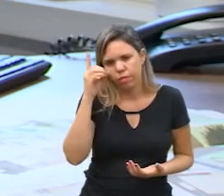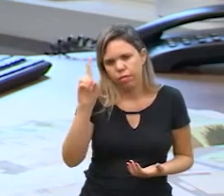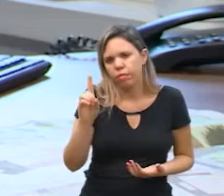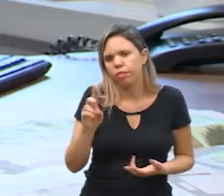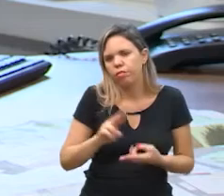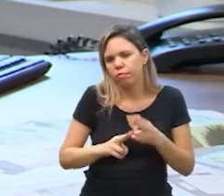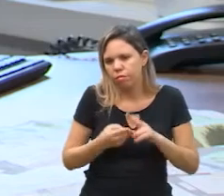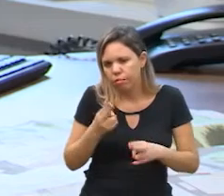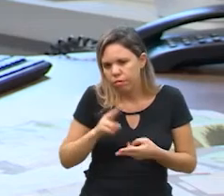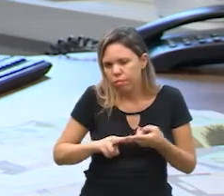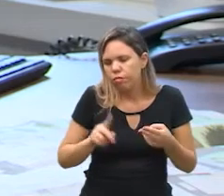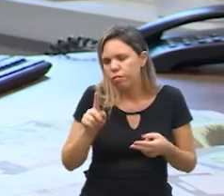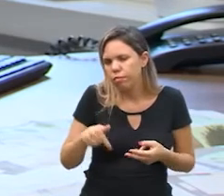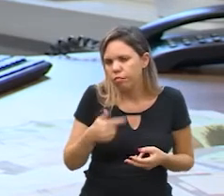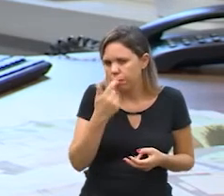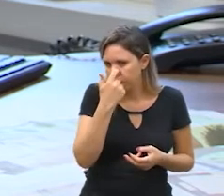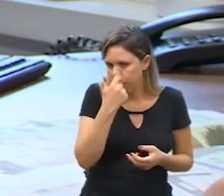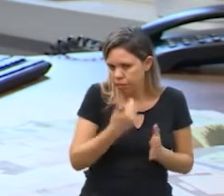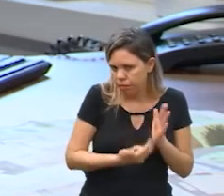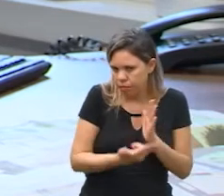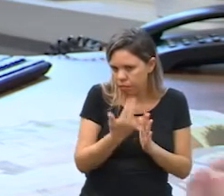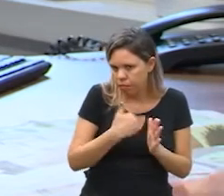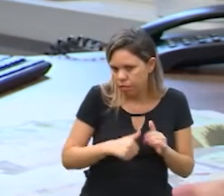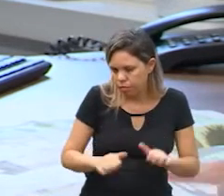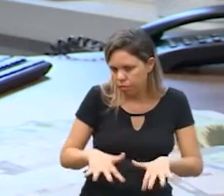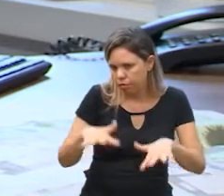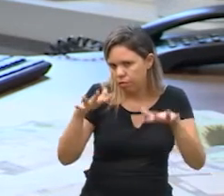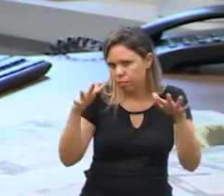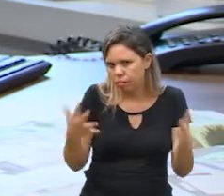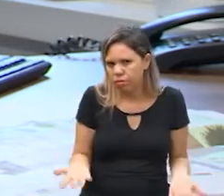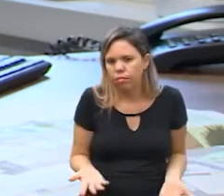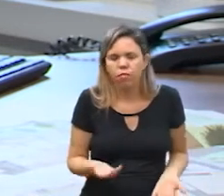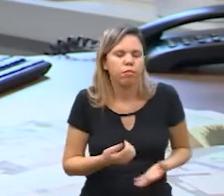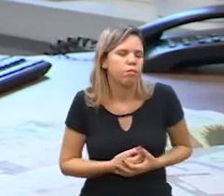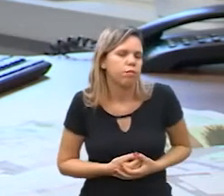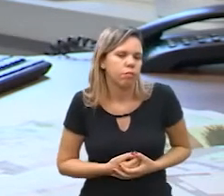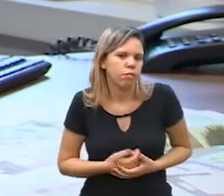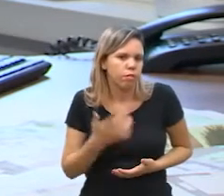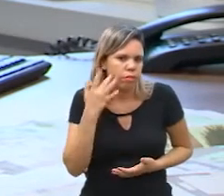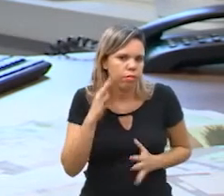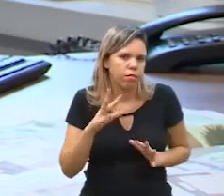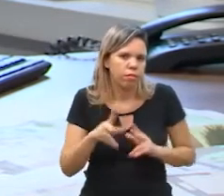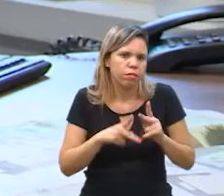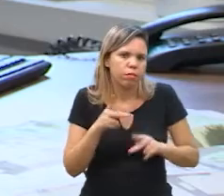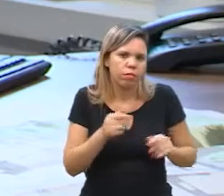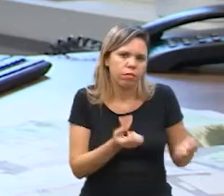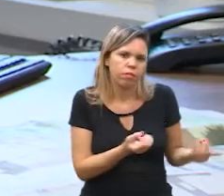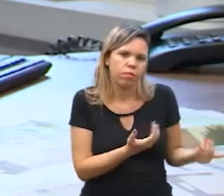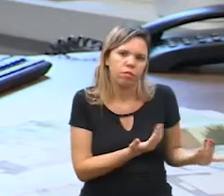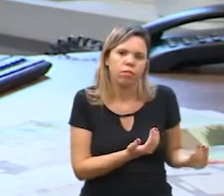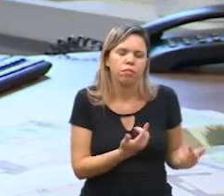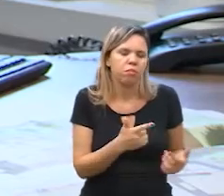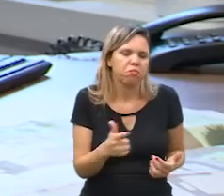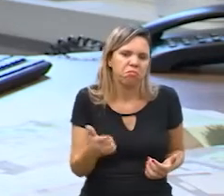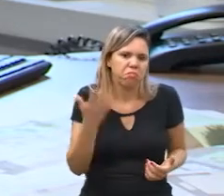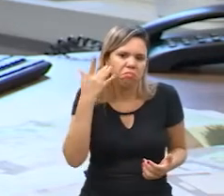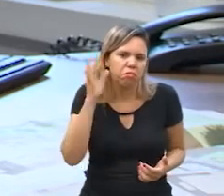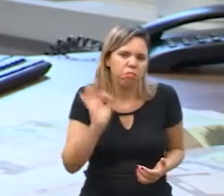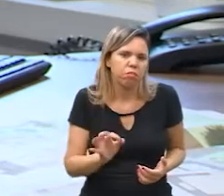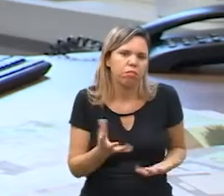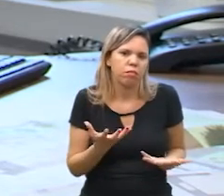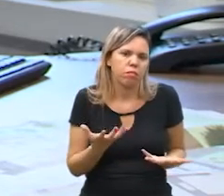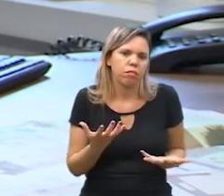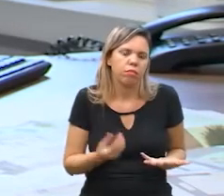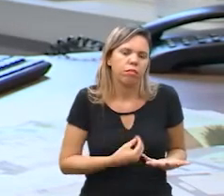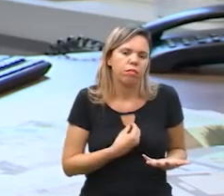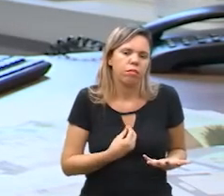dom, é assim que funciona, desenha desde criança. Acho que como todo mundo quando é novo, eu não tinha muita certeza do que eu queria